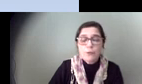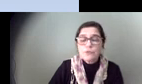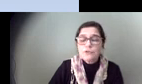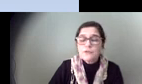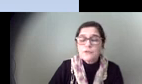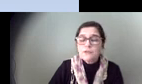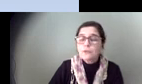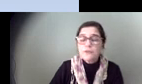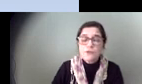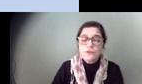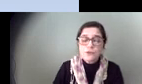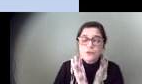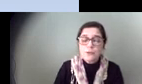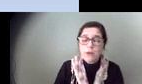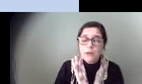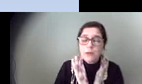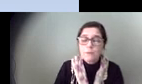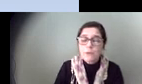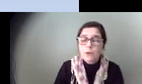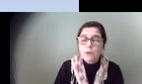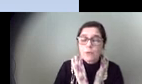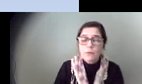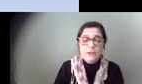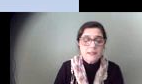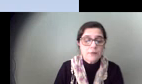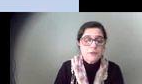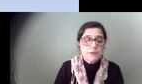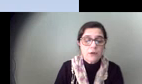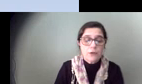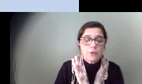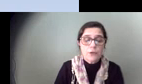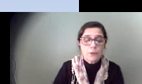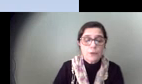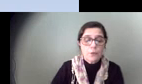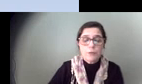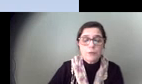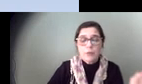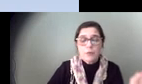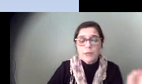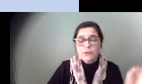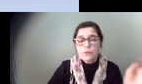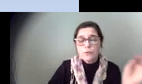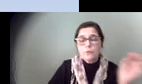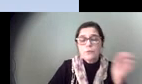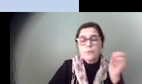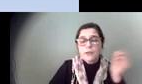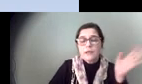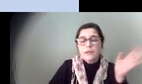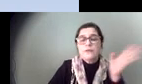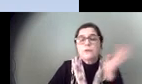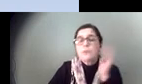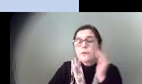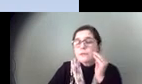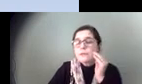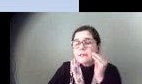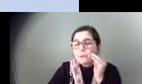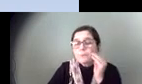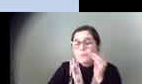o ponto de vista do professor sobre a aula, como, por exemplo, se a aula ocorreu como habitualmente ou algum